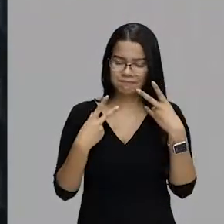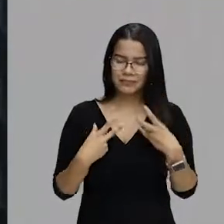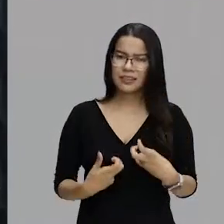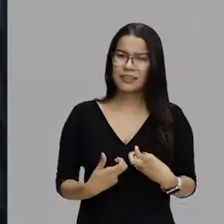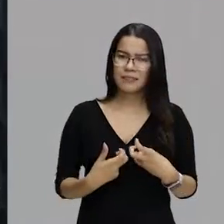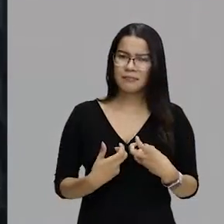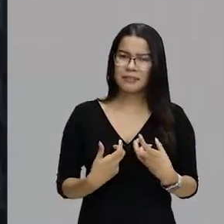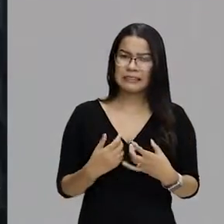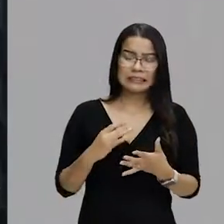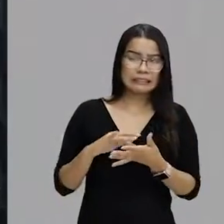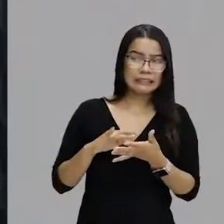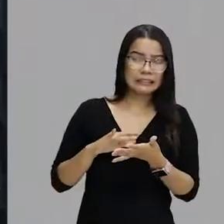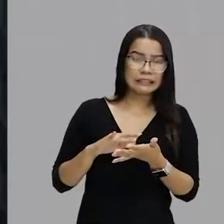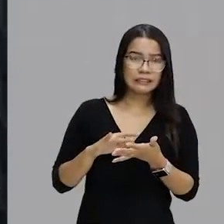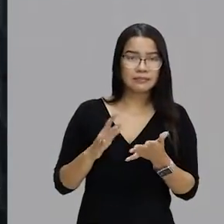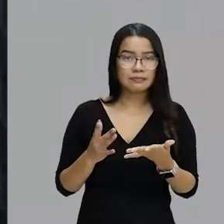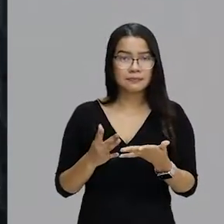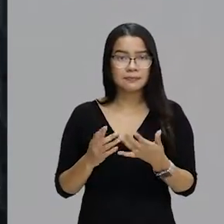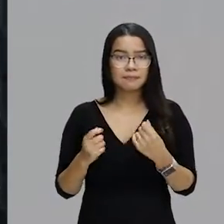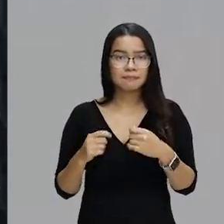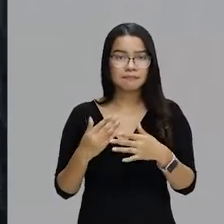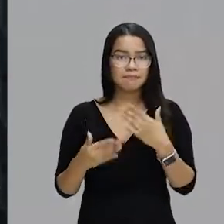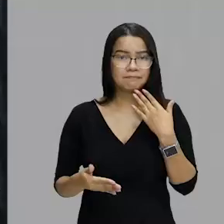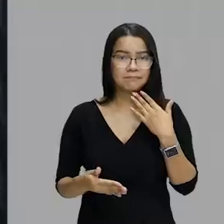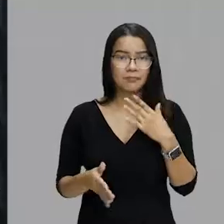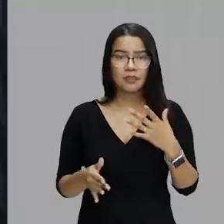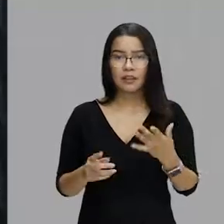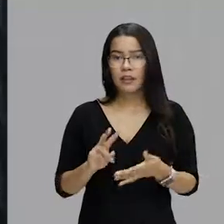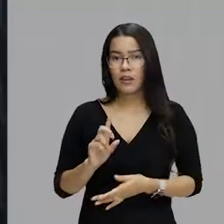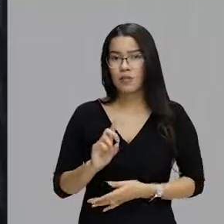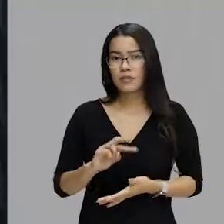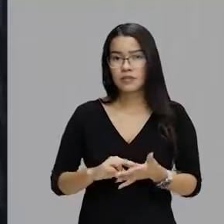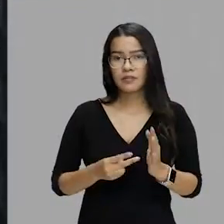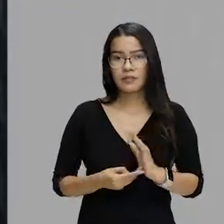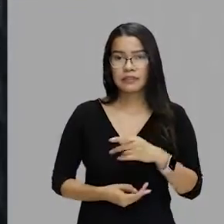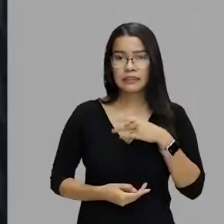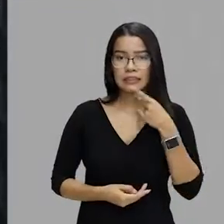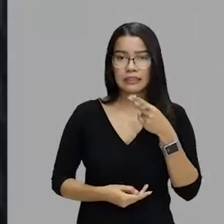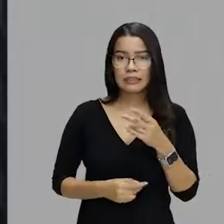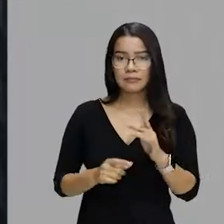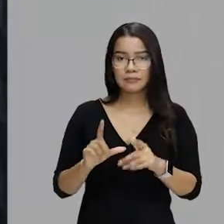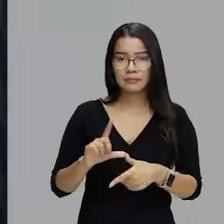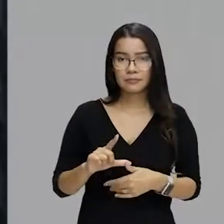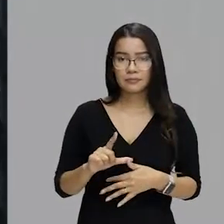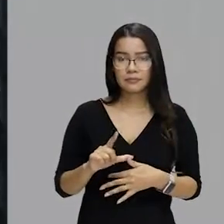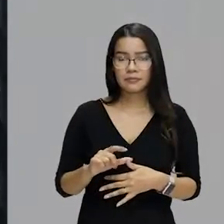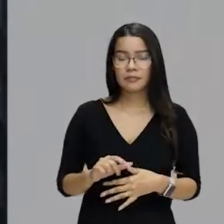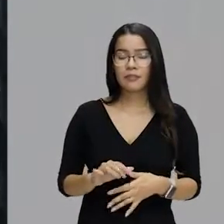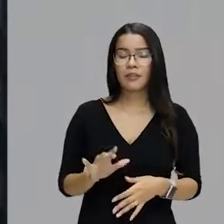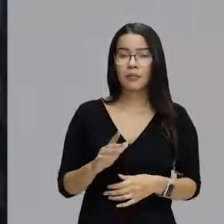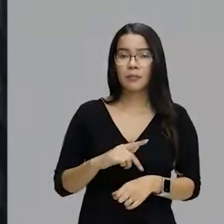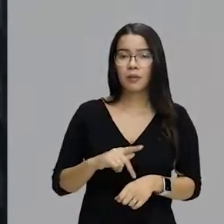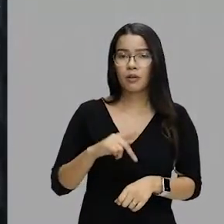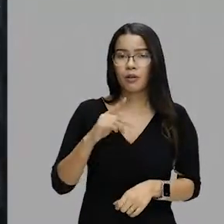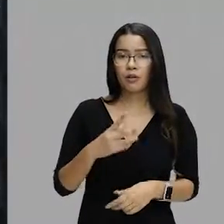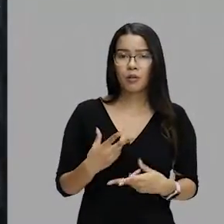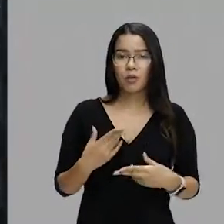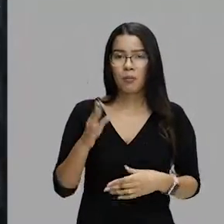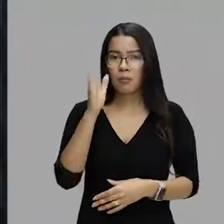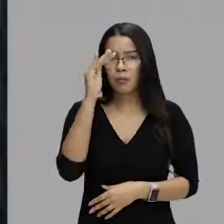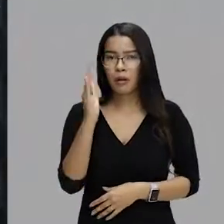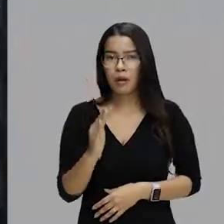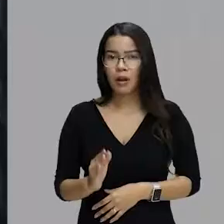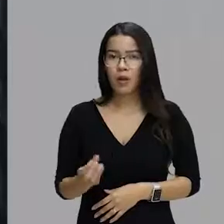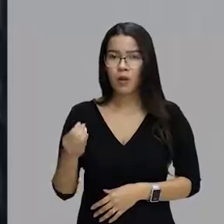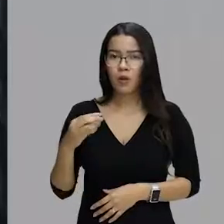ameaçados. O que não significa dizer que na América Latina, países como o Brasil ou mesmo Chile, tivesse estrutura para